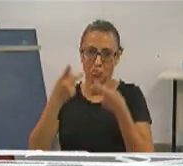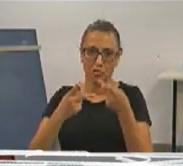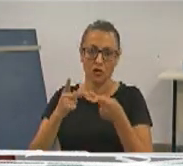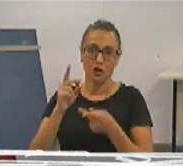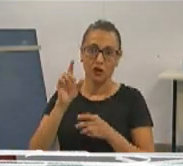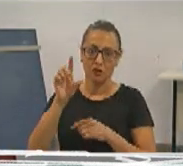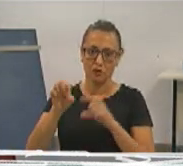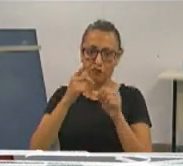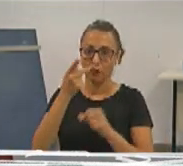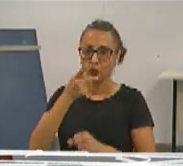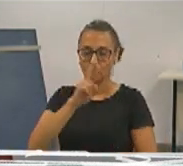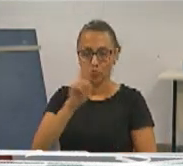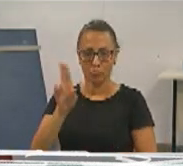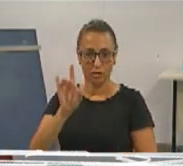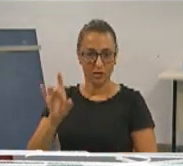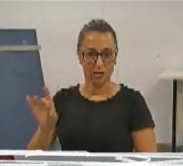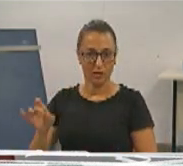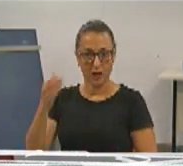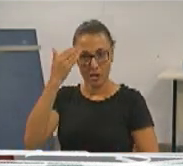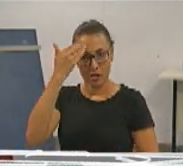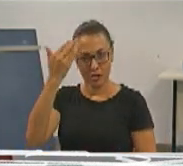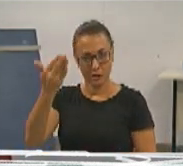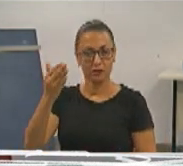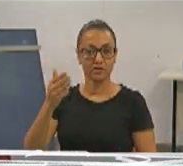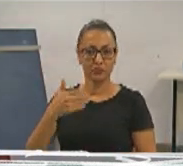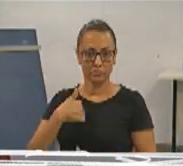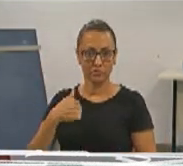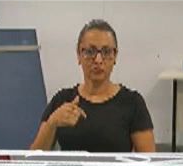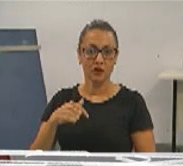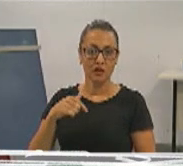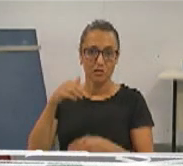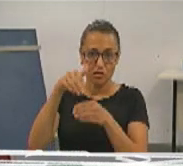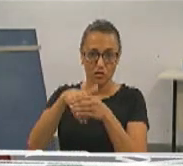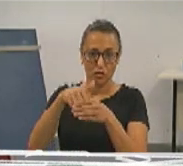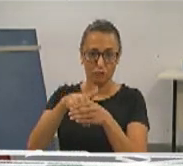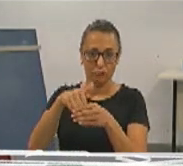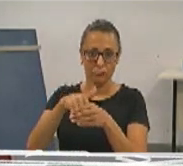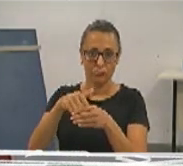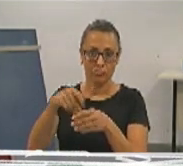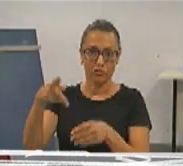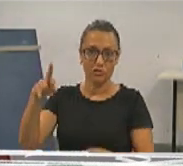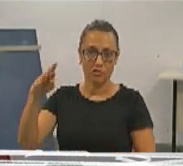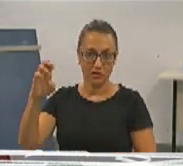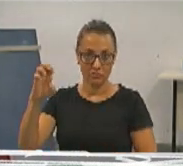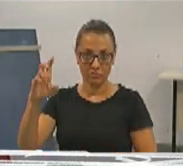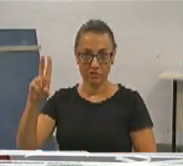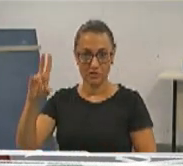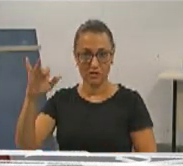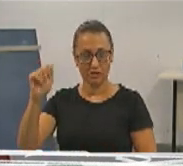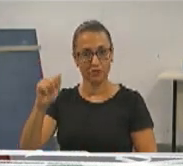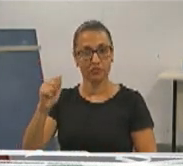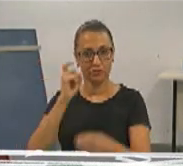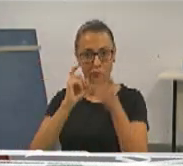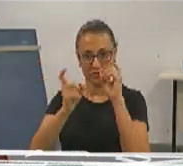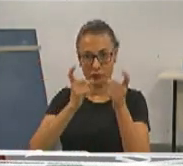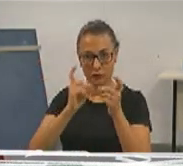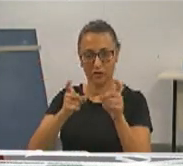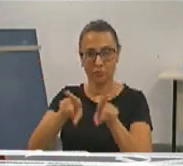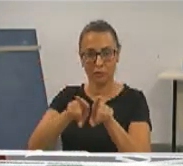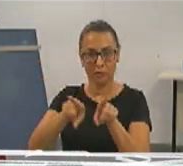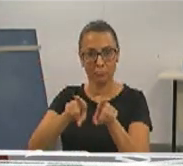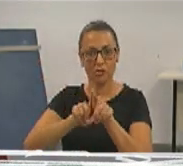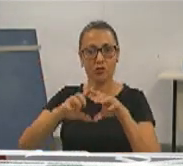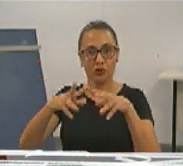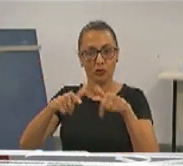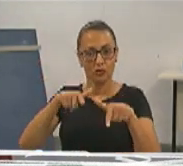especialmente, agradeço aos membros da Comissão de Consulta Prévia, cujas reuniões, discussões e atividades em conjunto têm